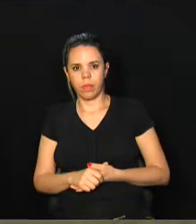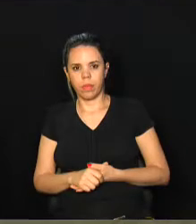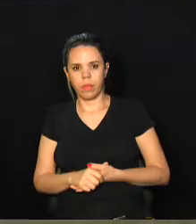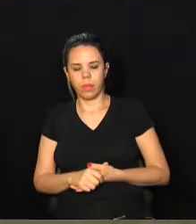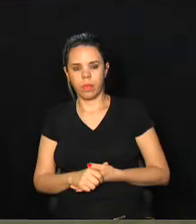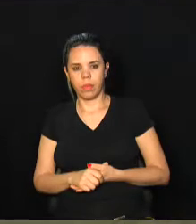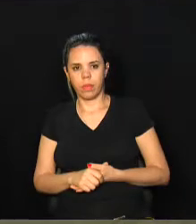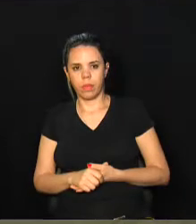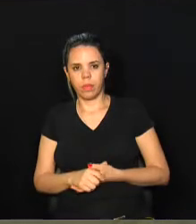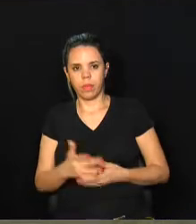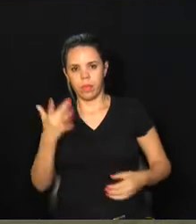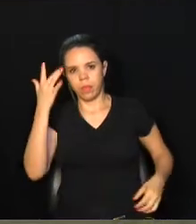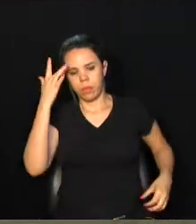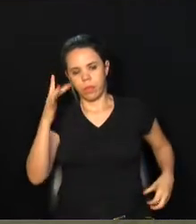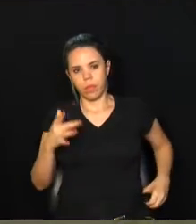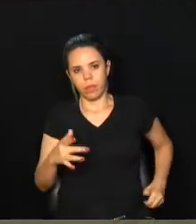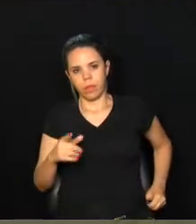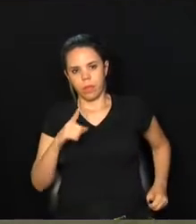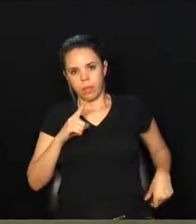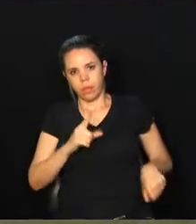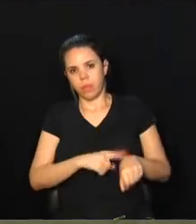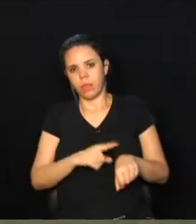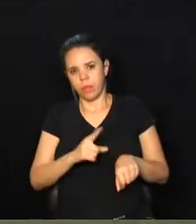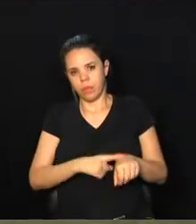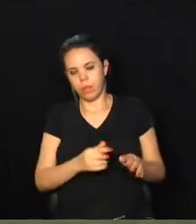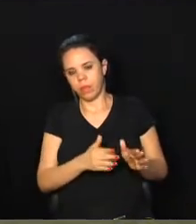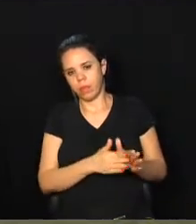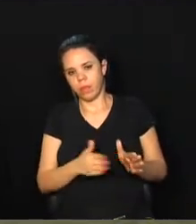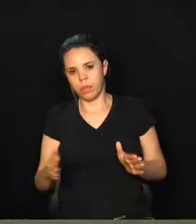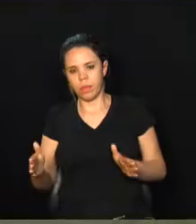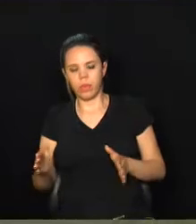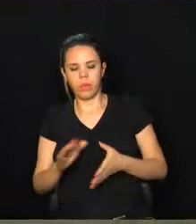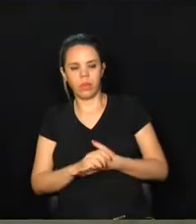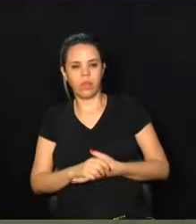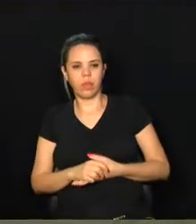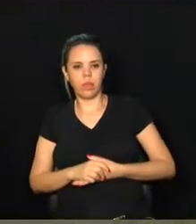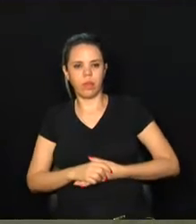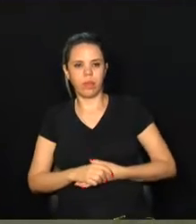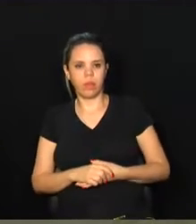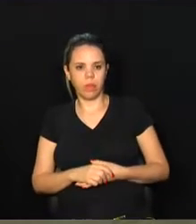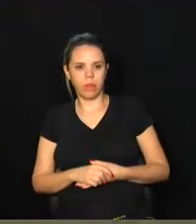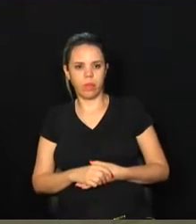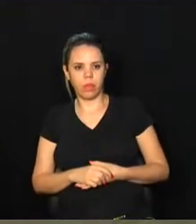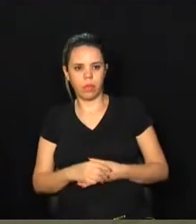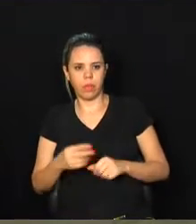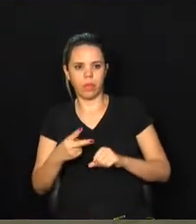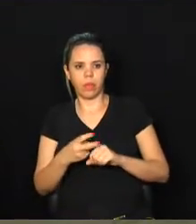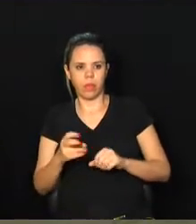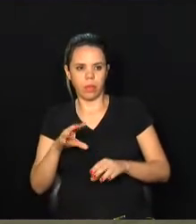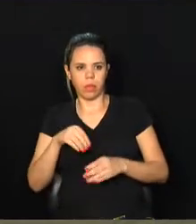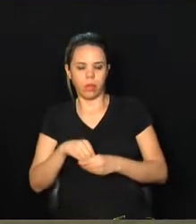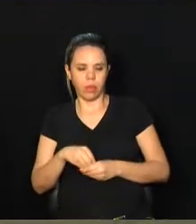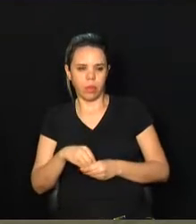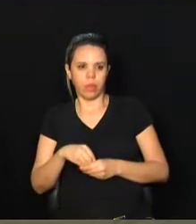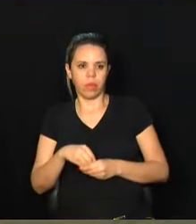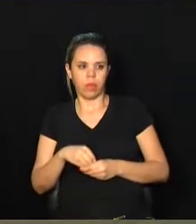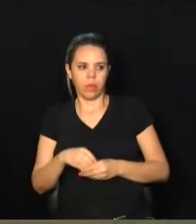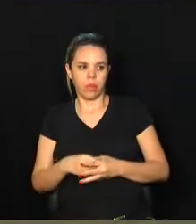Bom, eu não sei, nós vamos ter um tempo entre estar tudo num aplicativo e